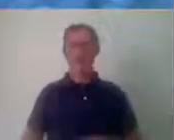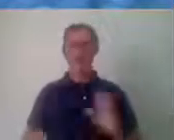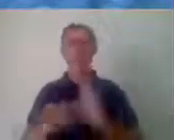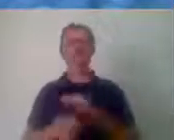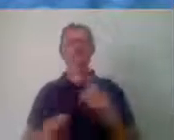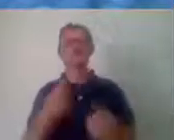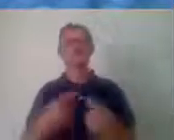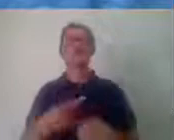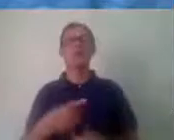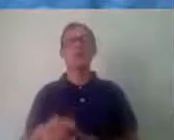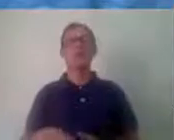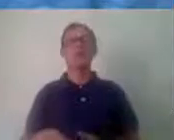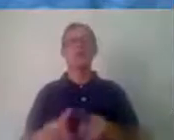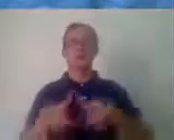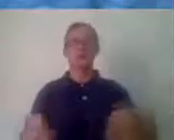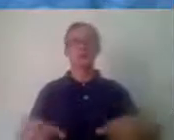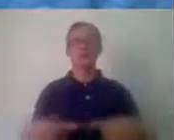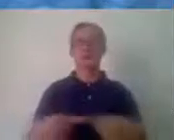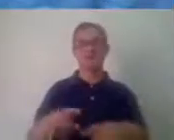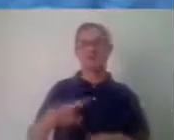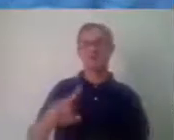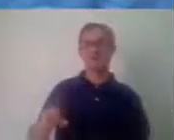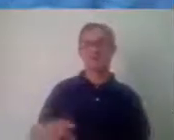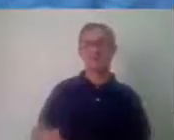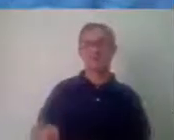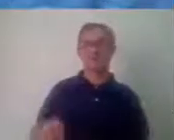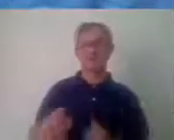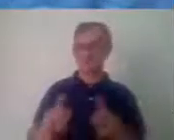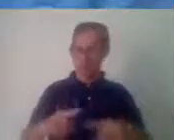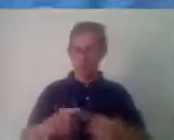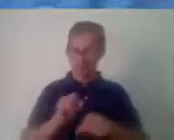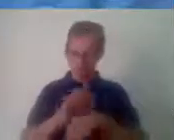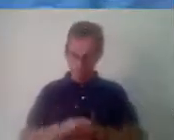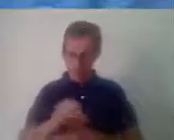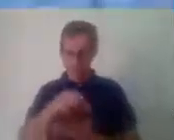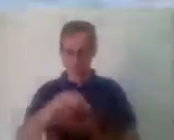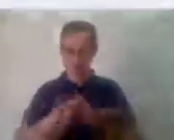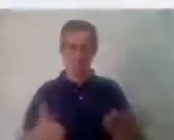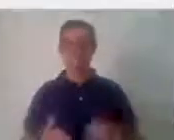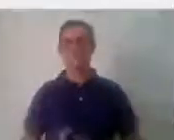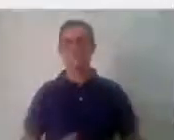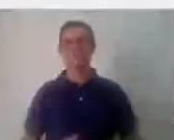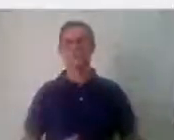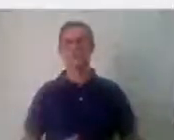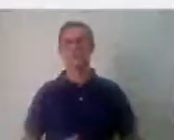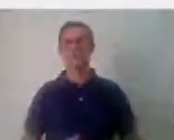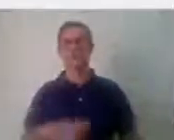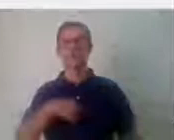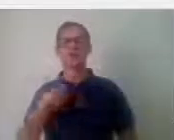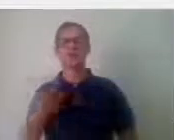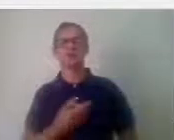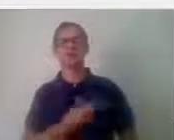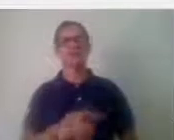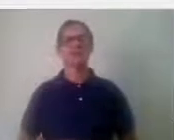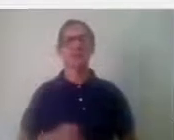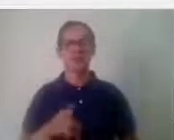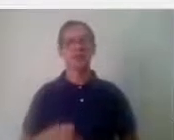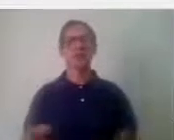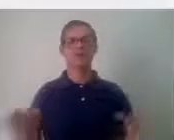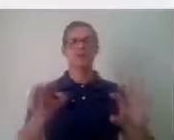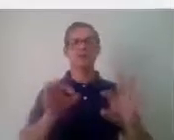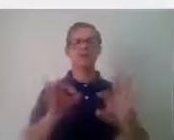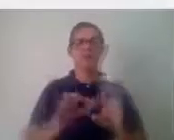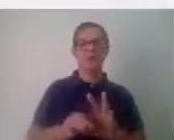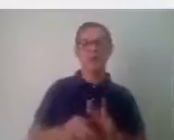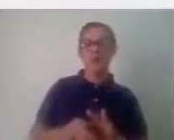qual é a sua região de integração. Acompanhe no quadro a atividade. Nós temos aí, para você relacionar